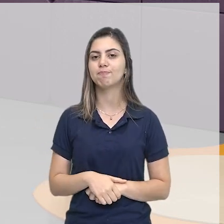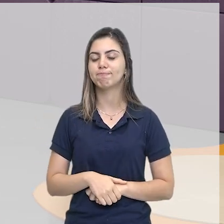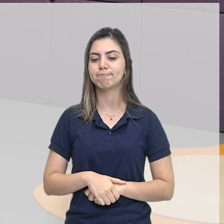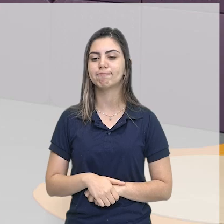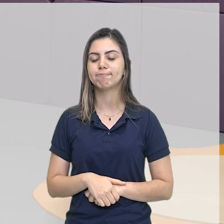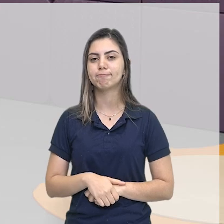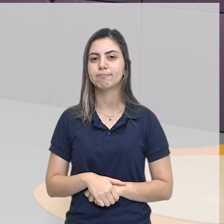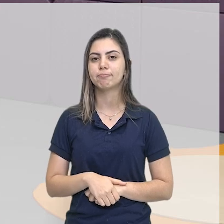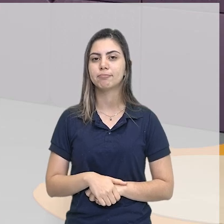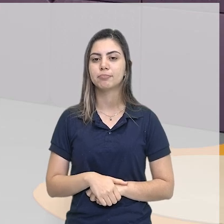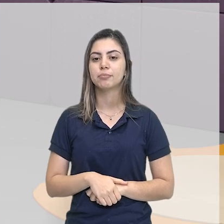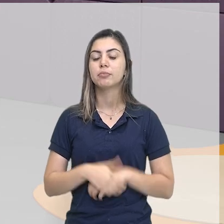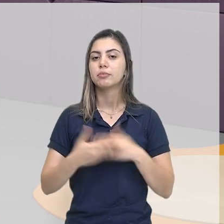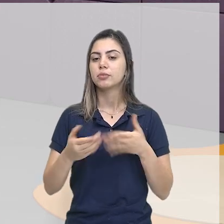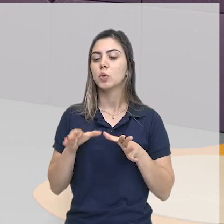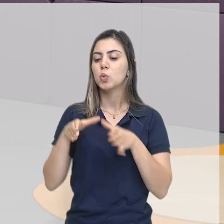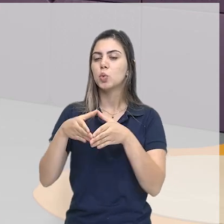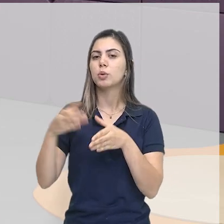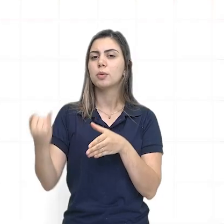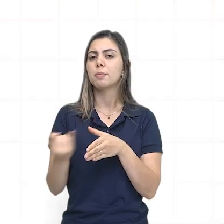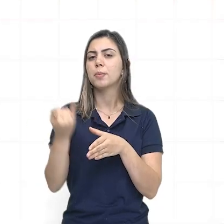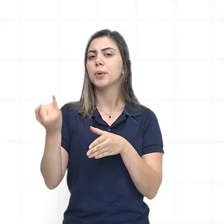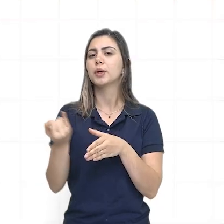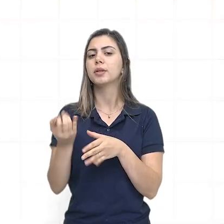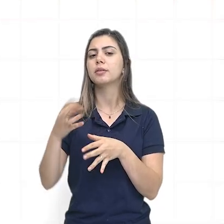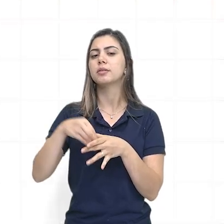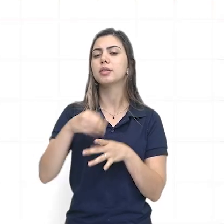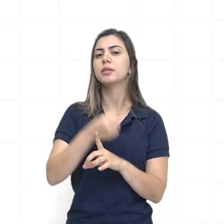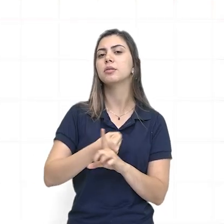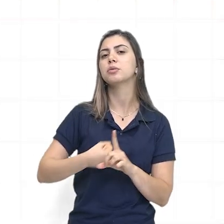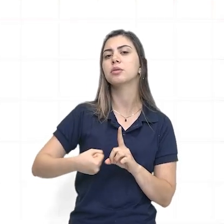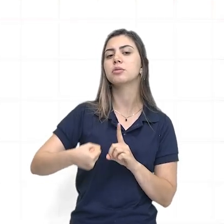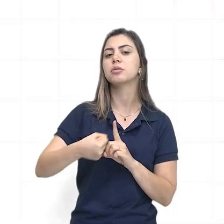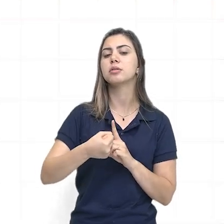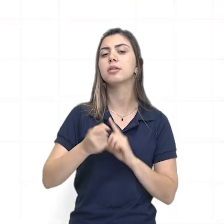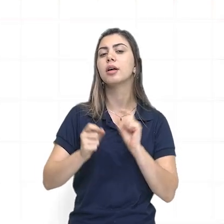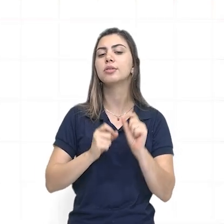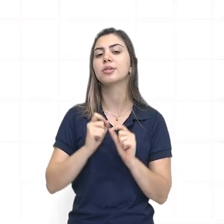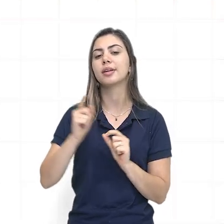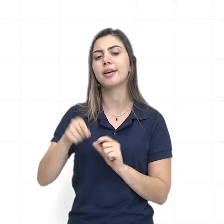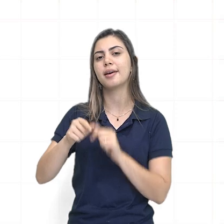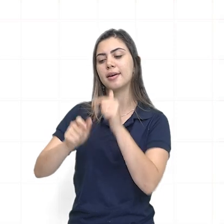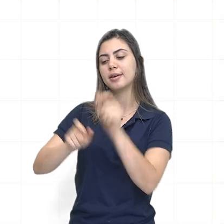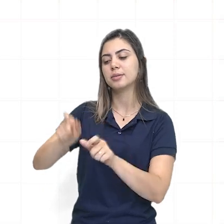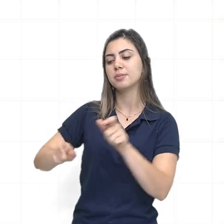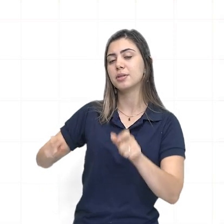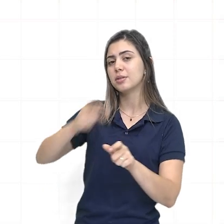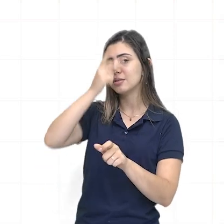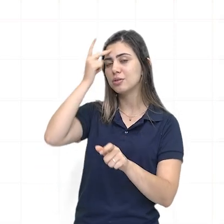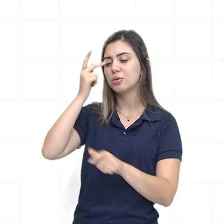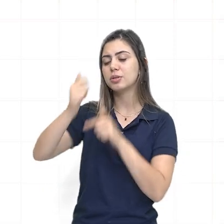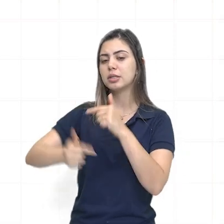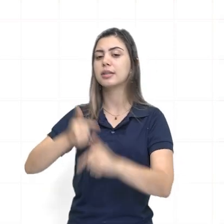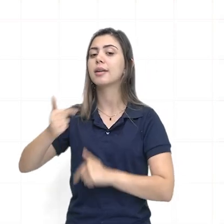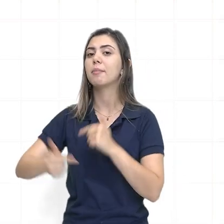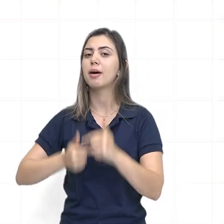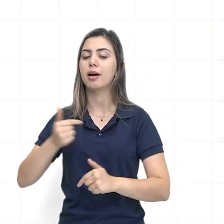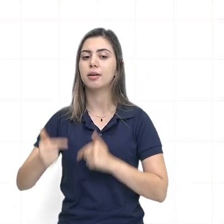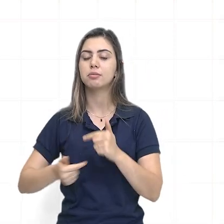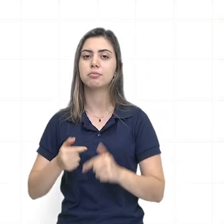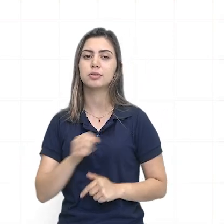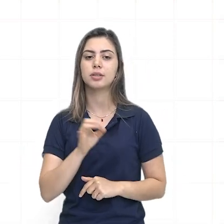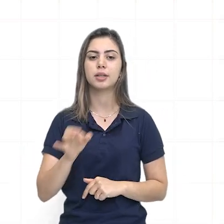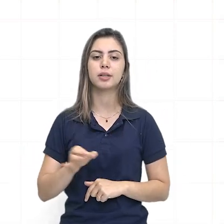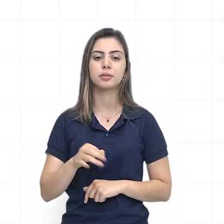muito importante dentro desse sistema eram os trabalhadores, né? Na sociedade medieval, você tem, né,